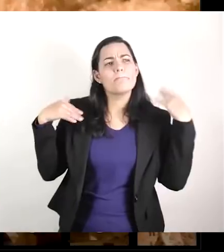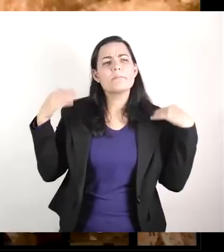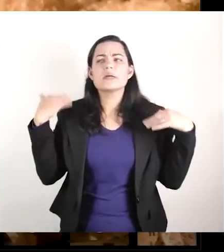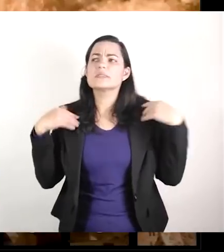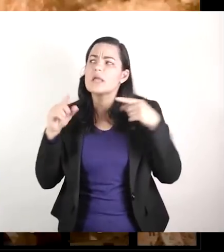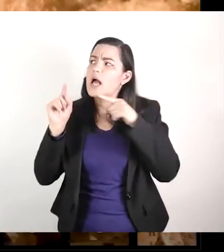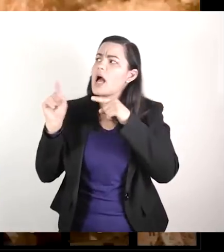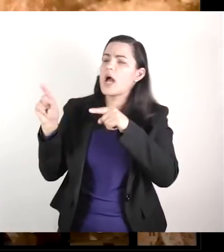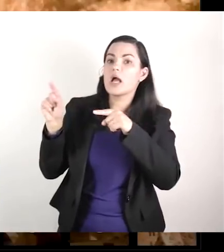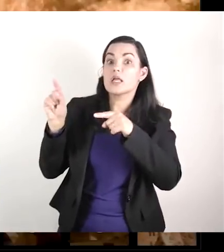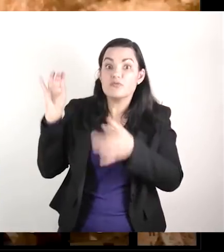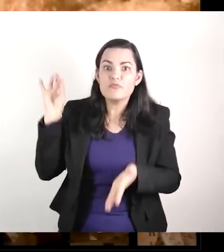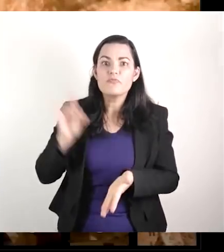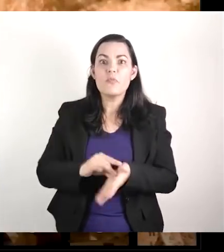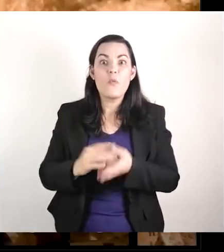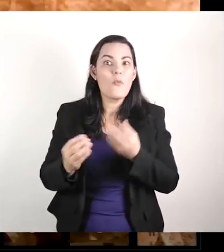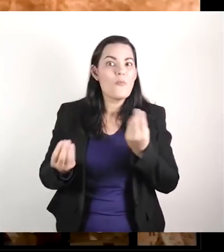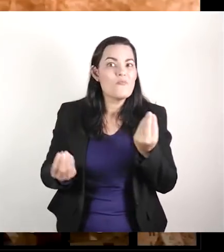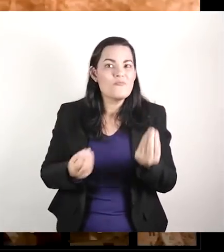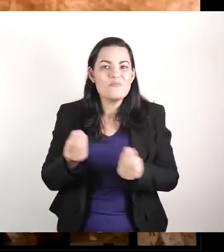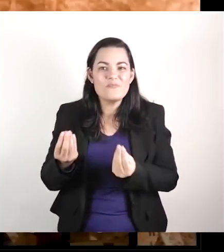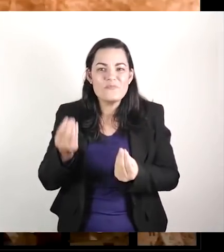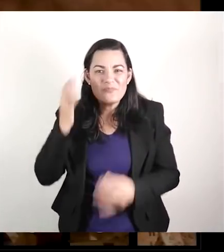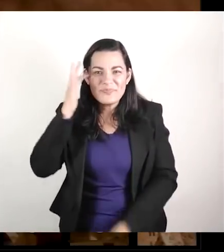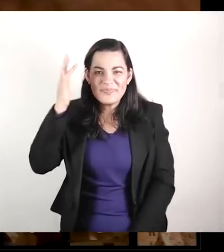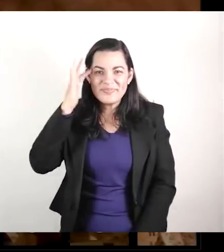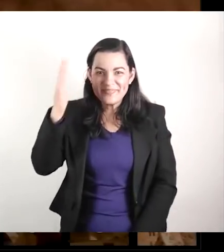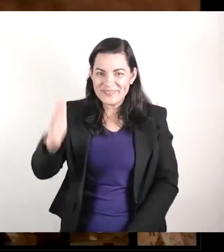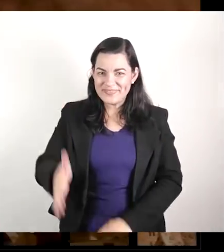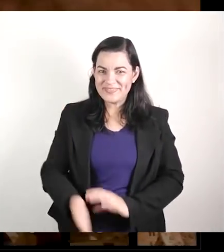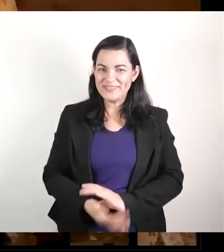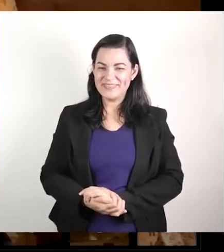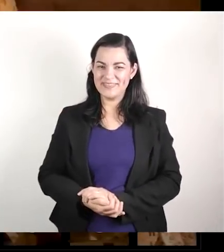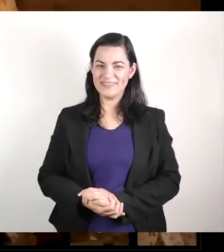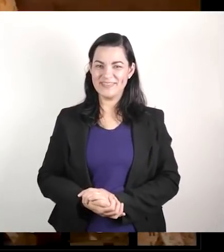de verdade por esse espaço, hein?